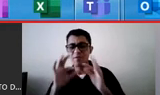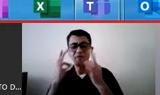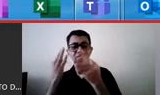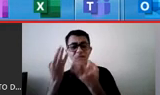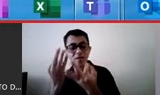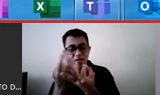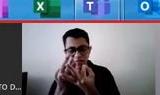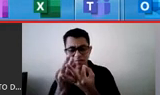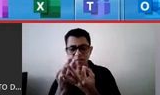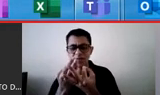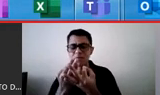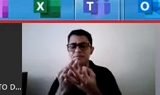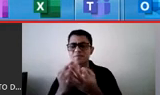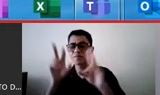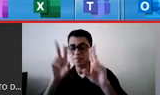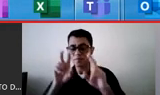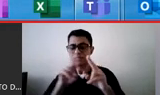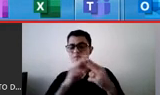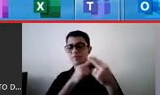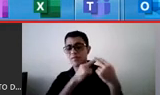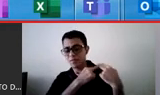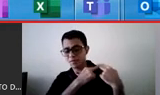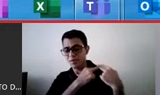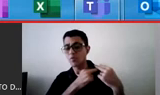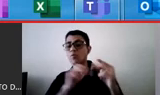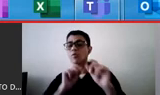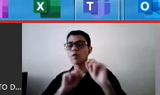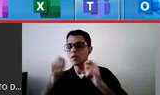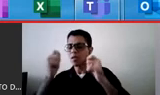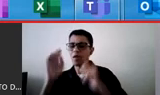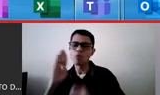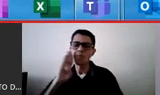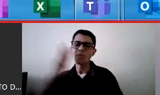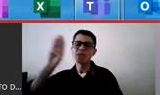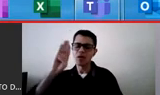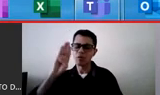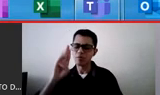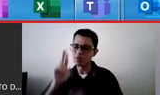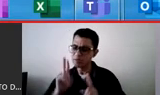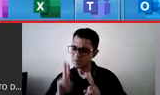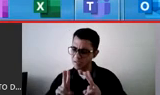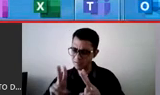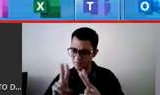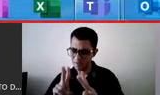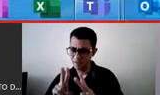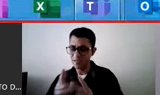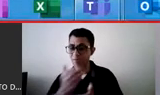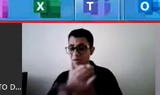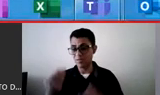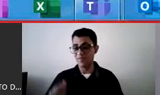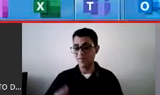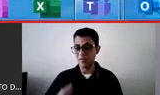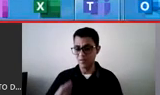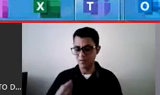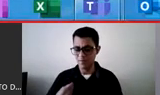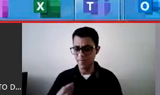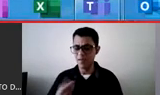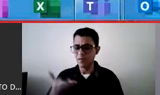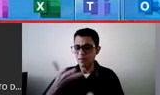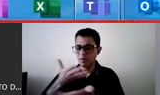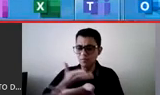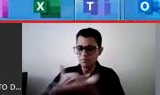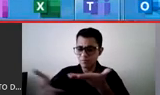família. Então, a responsabilidade, ela tem que ser ativa, ela tem que fazer parte